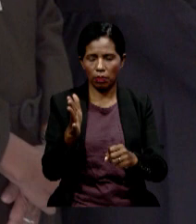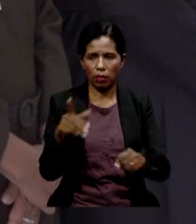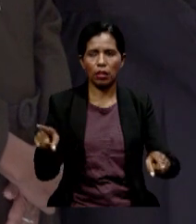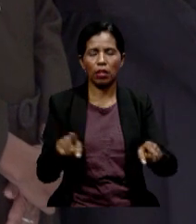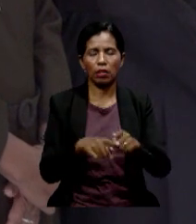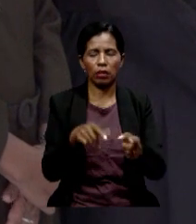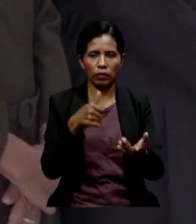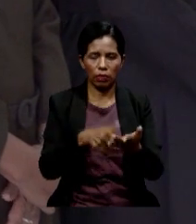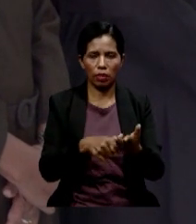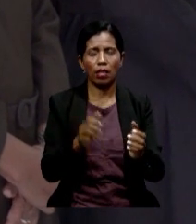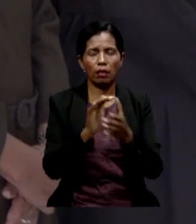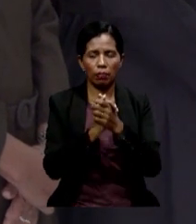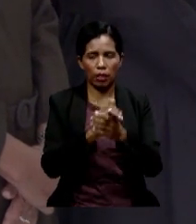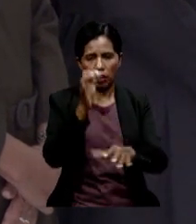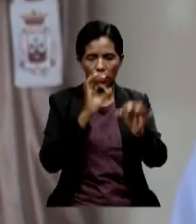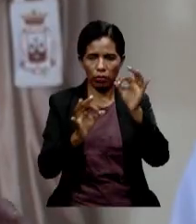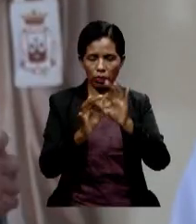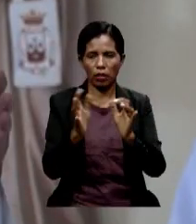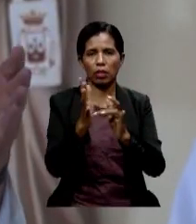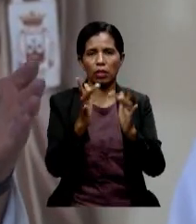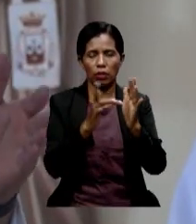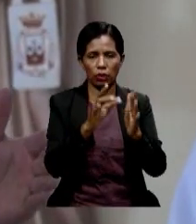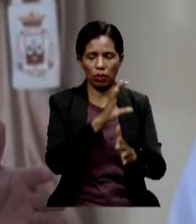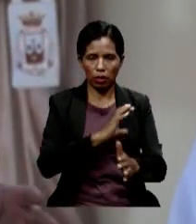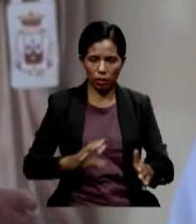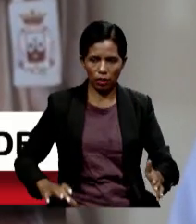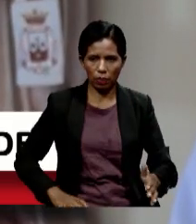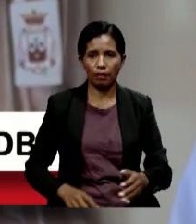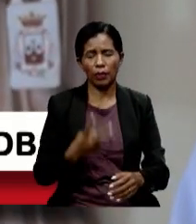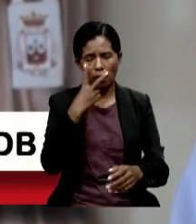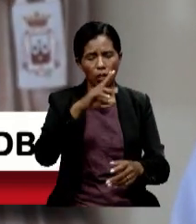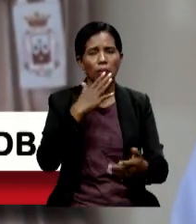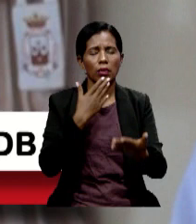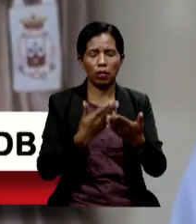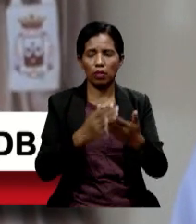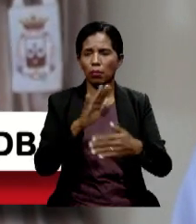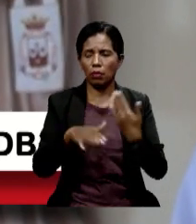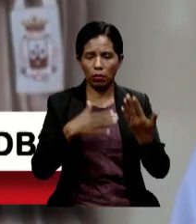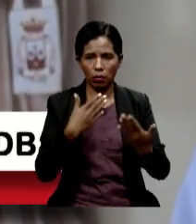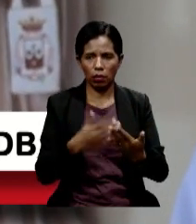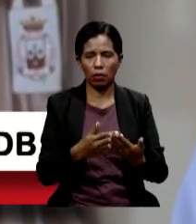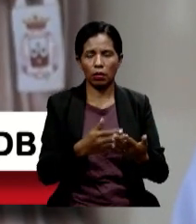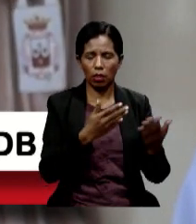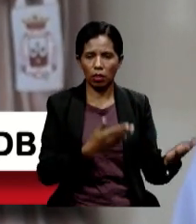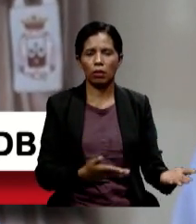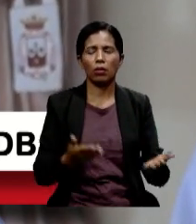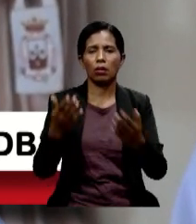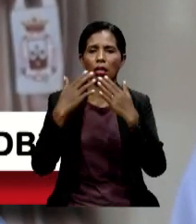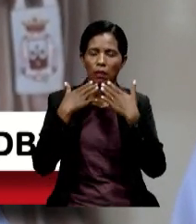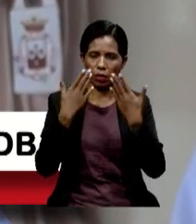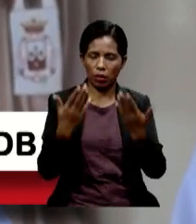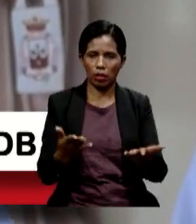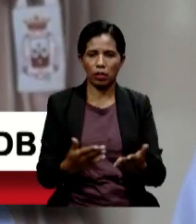convite hametin fiar iha Kristu. Anesu ay harai ba dia kirek ne hotu, sa momento ida atu